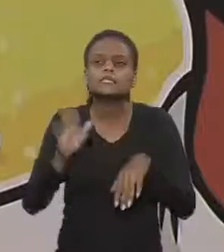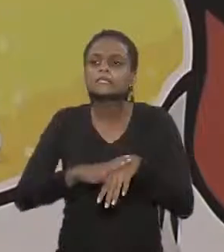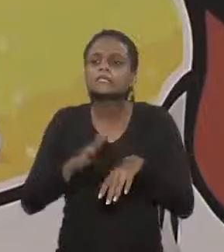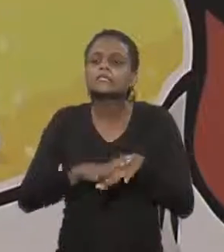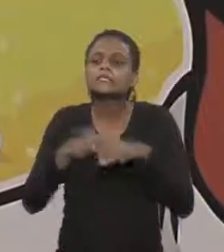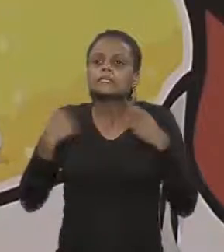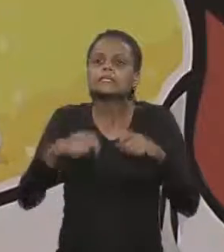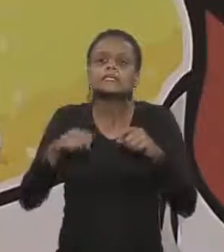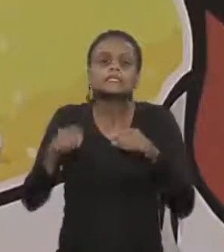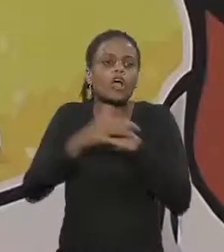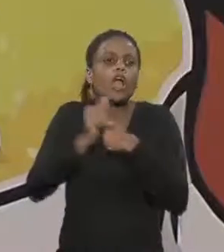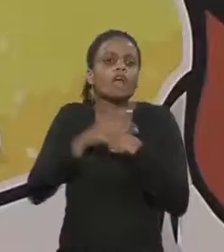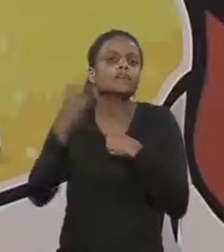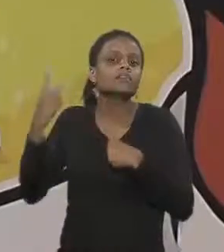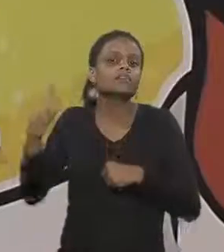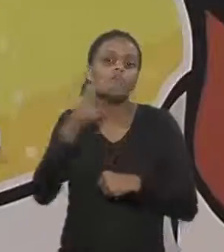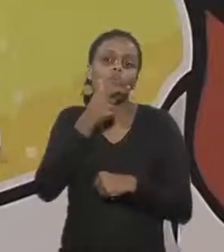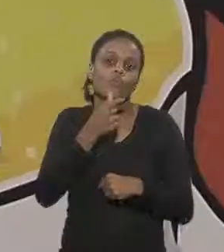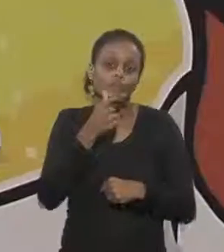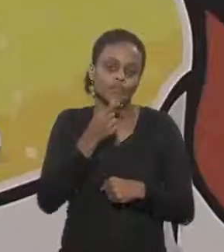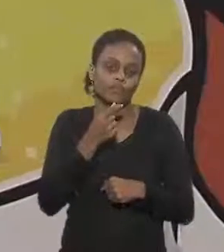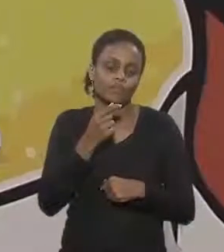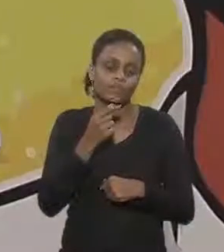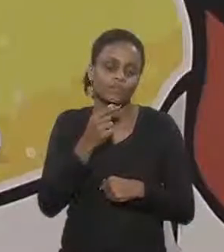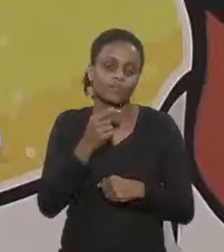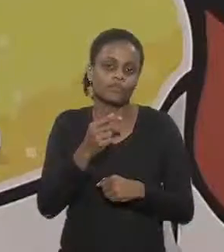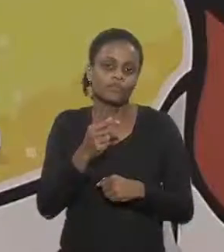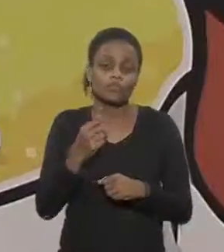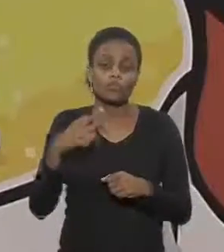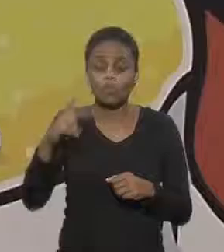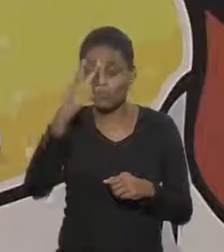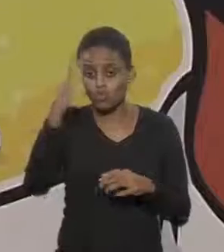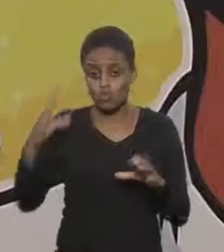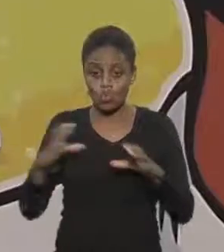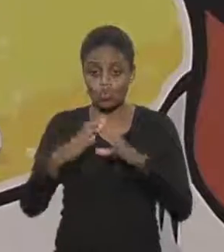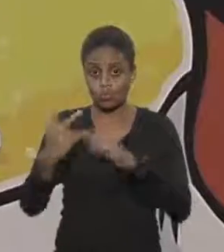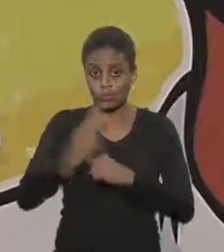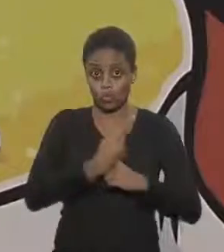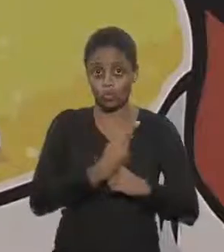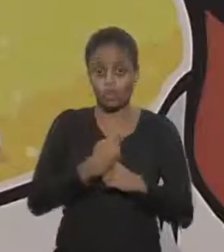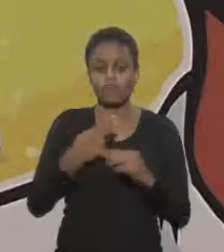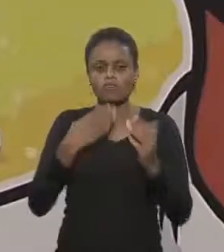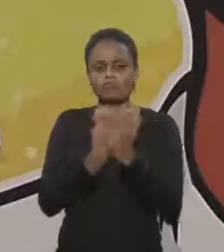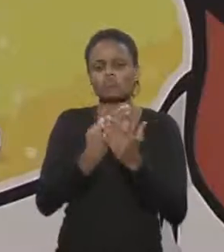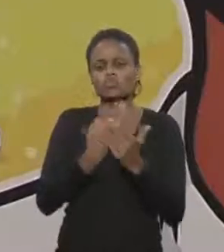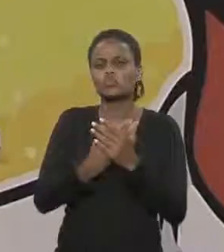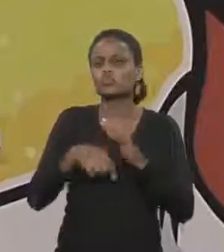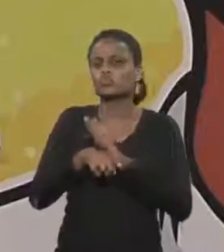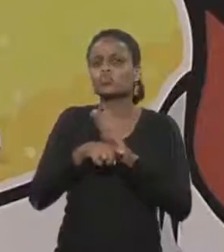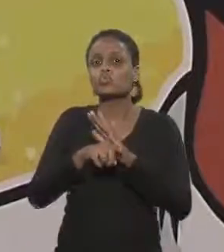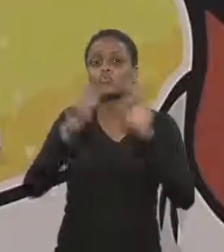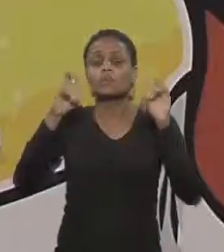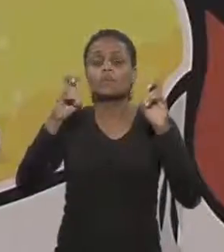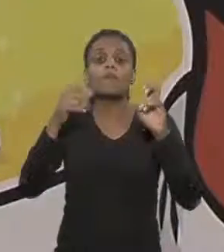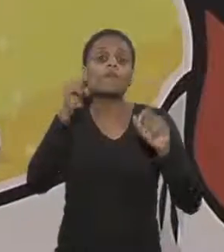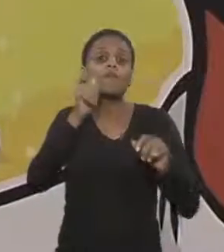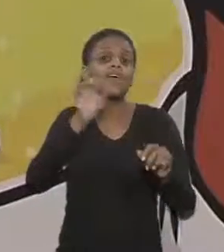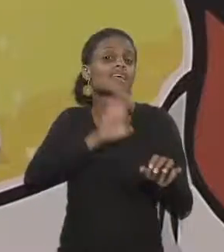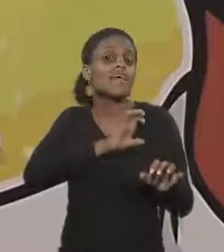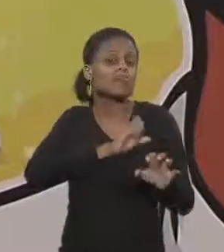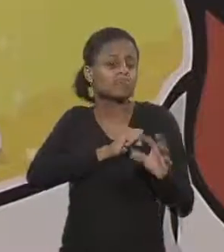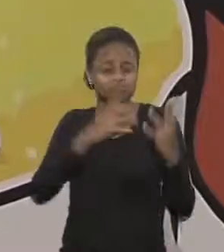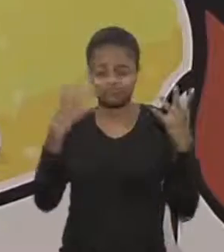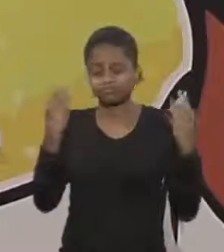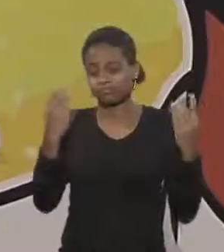dependência afetiva desse homem, né? Uma vez eu fui procurada por um grupo que fazia um estudo sobre o tema Mulheres que